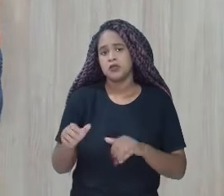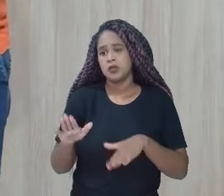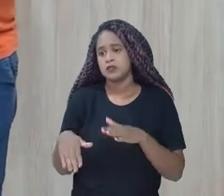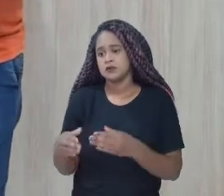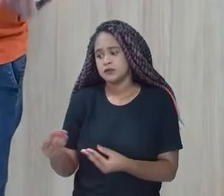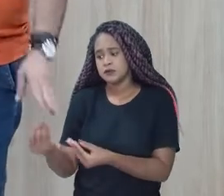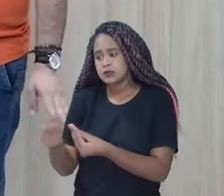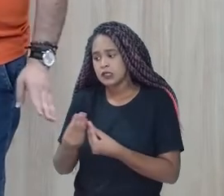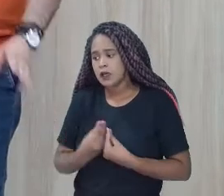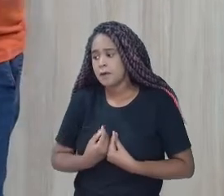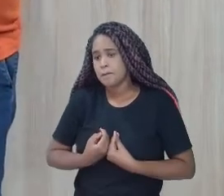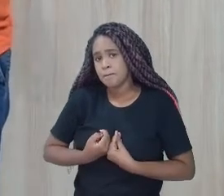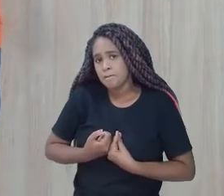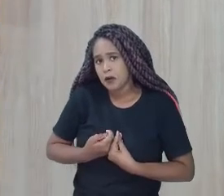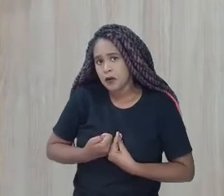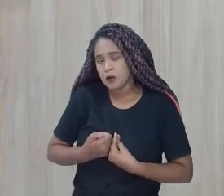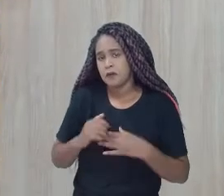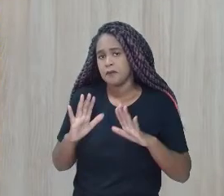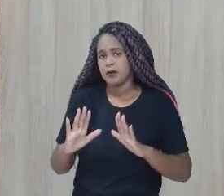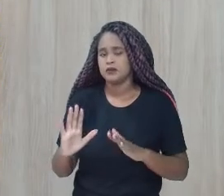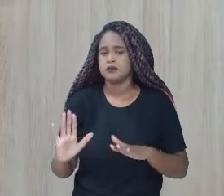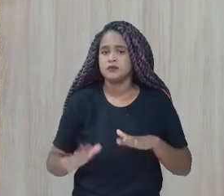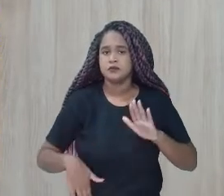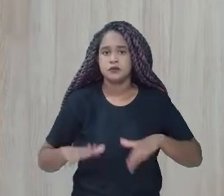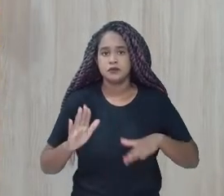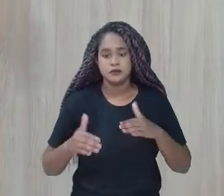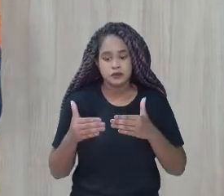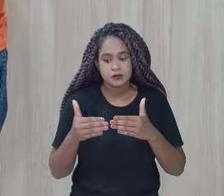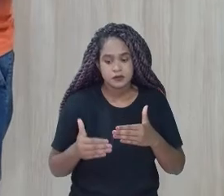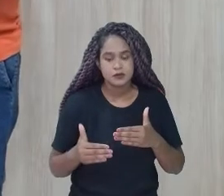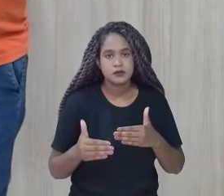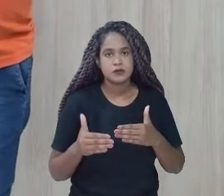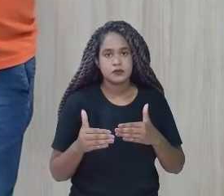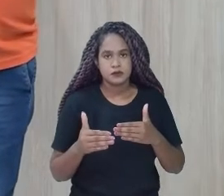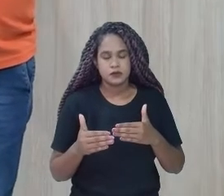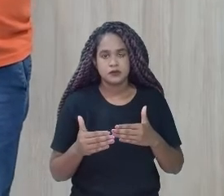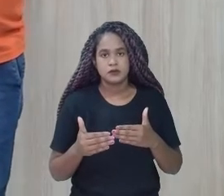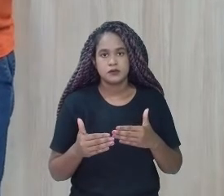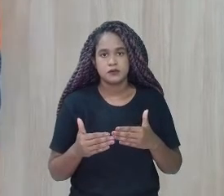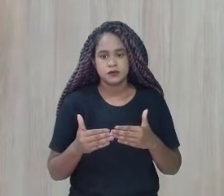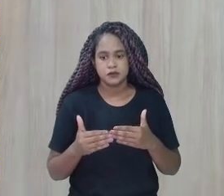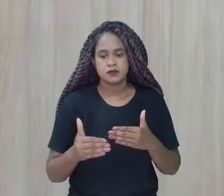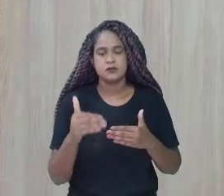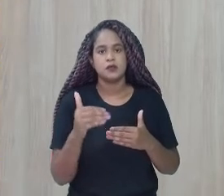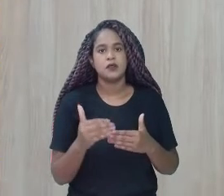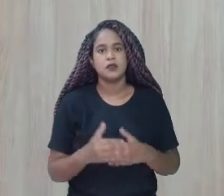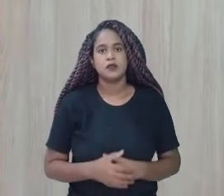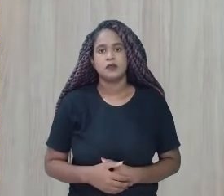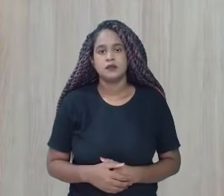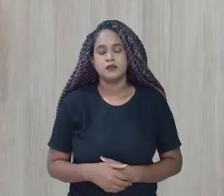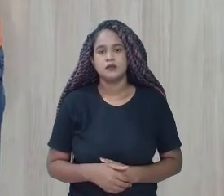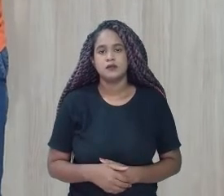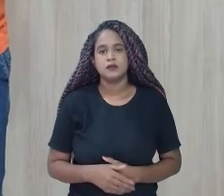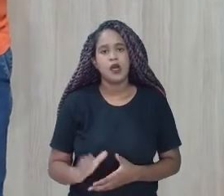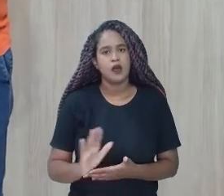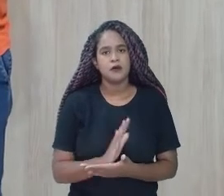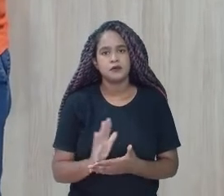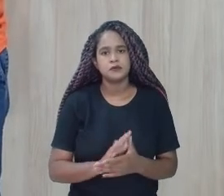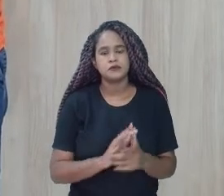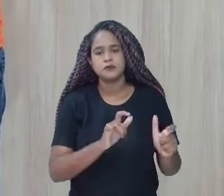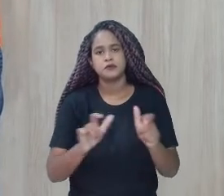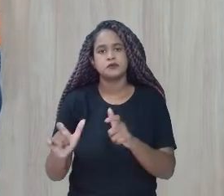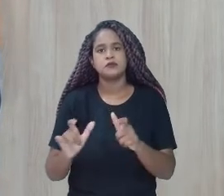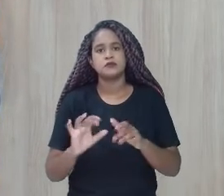quantia ali, que em alguns momentos, mais na frente, né, se costumava, né, em alguns locais, né,